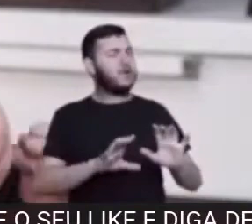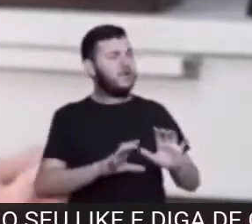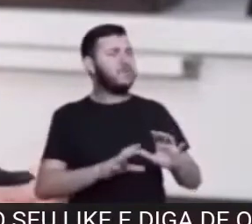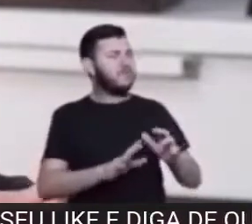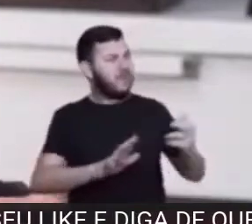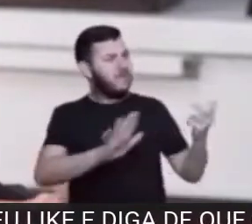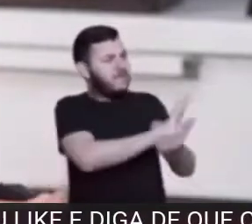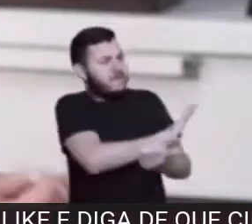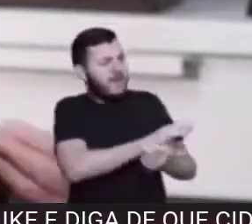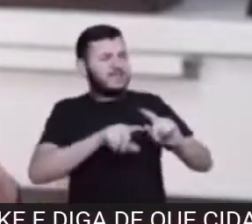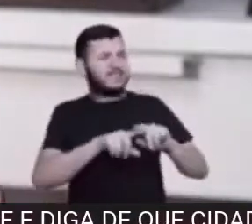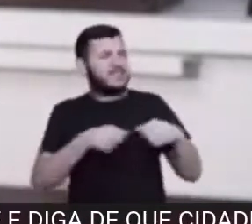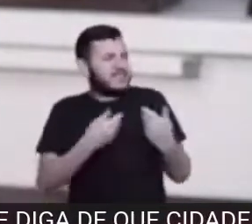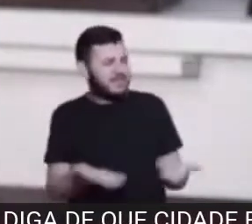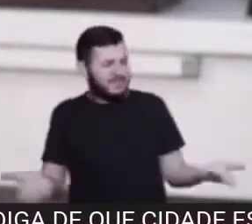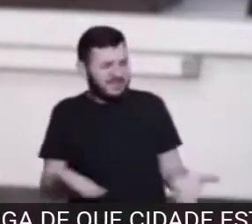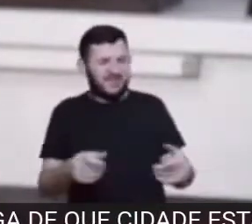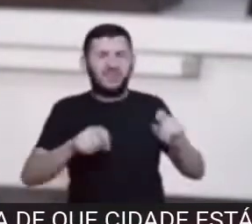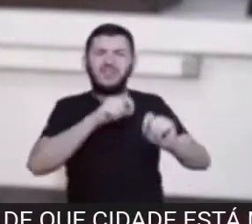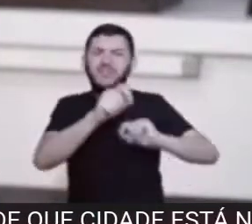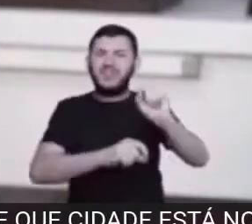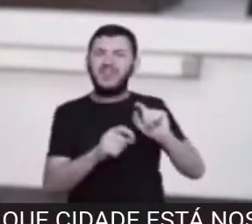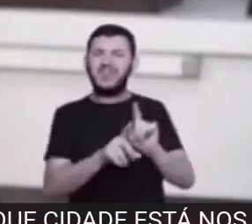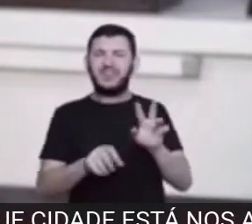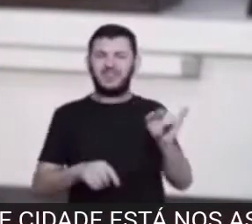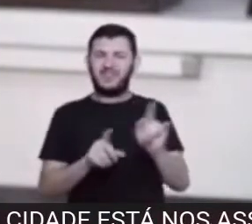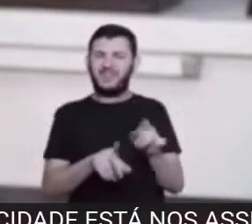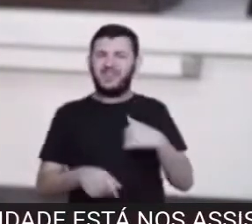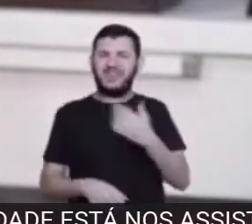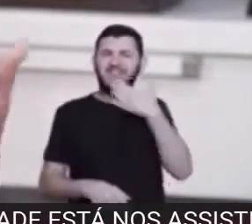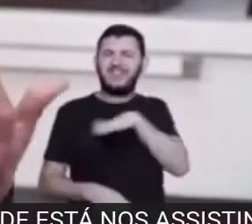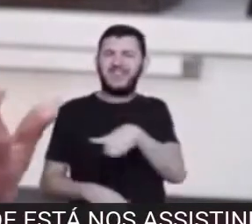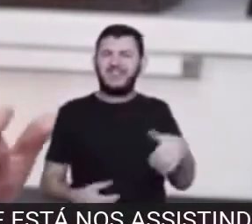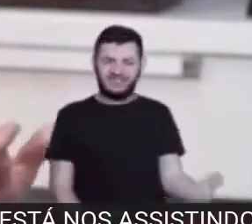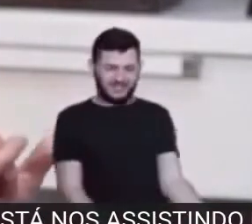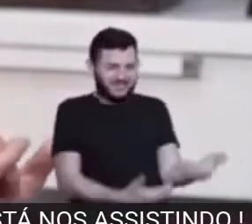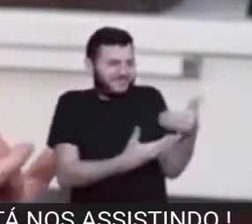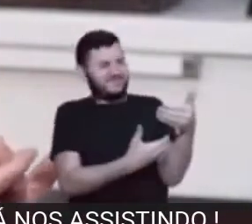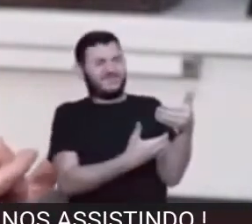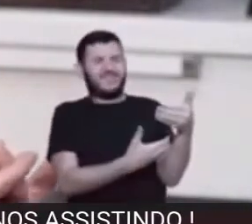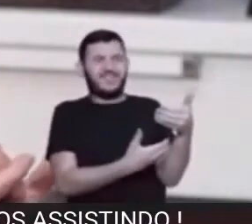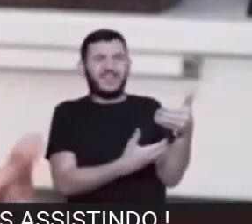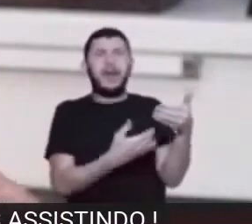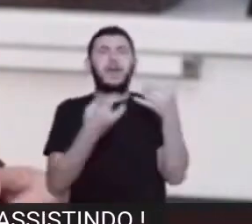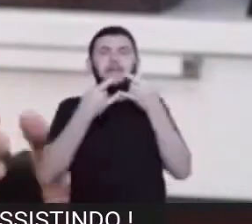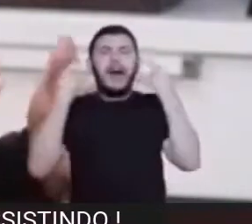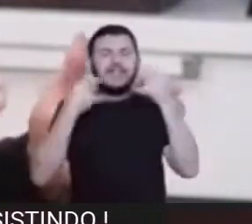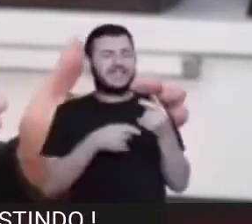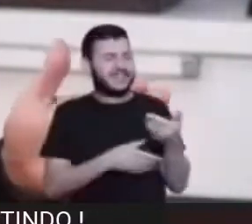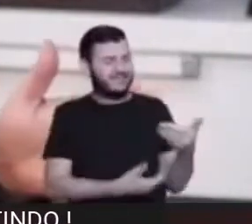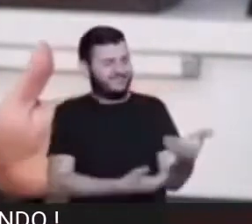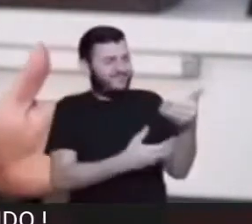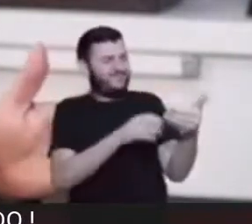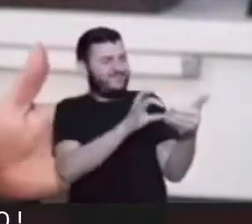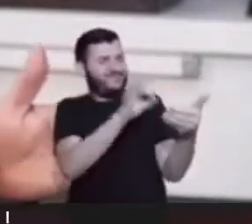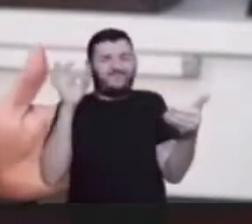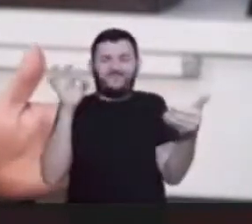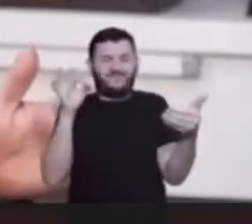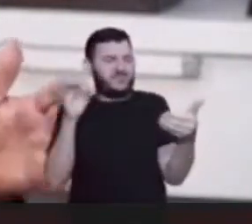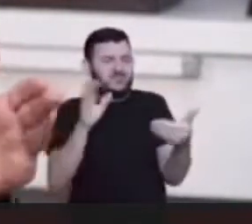uma máscara de uma criança de colo. Qual é a imagem que ele passa para a sociedade? Então, se a